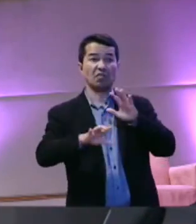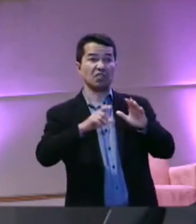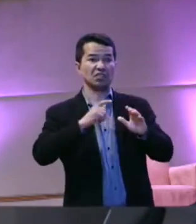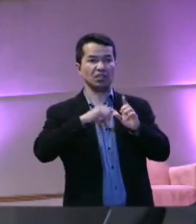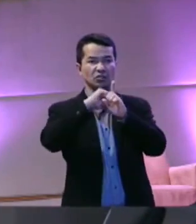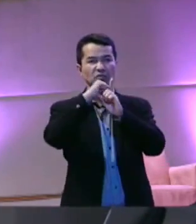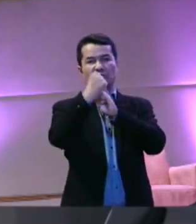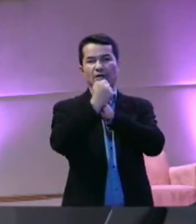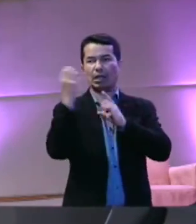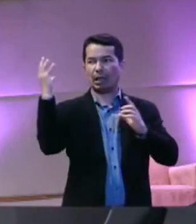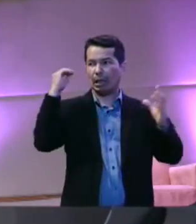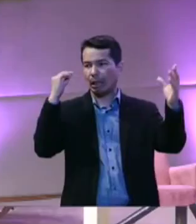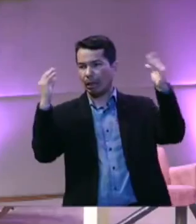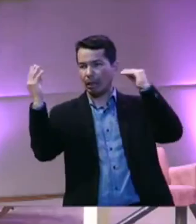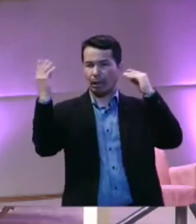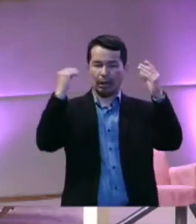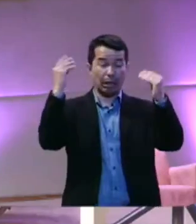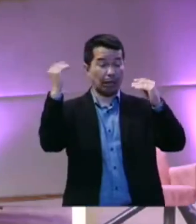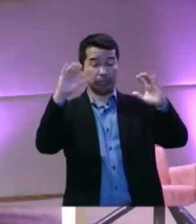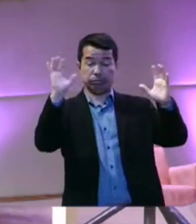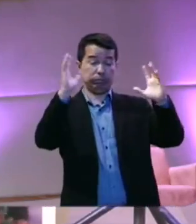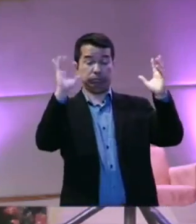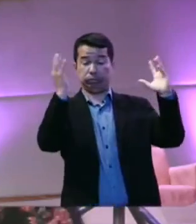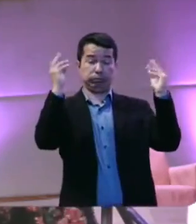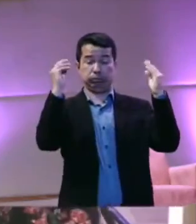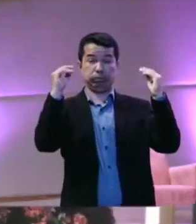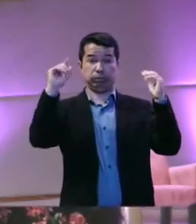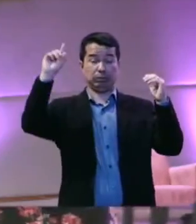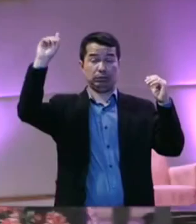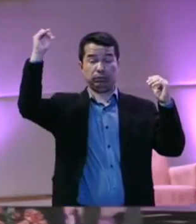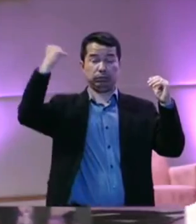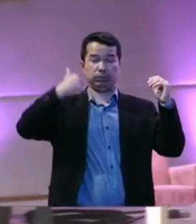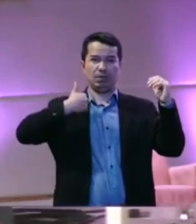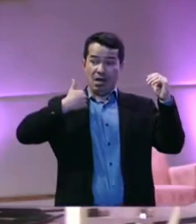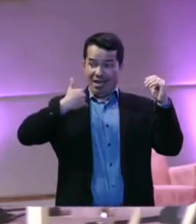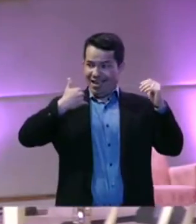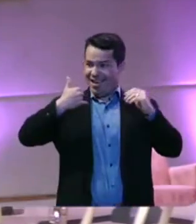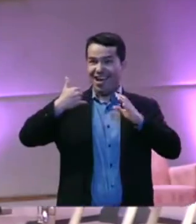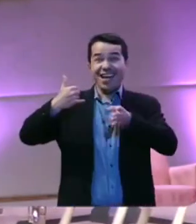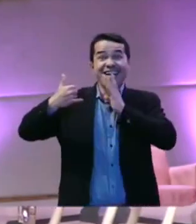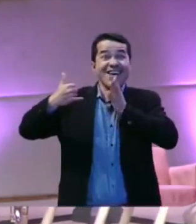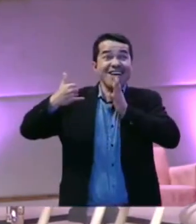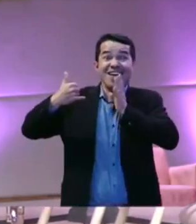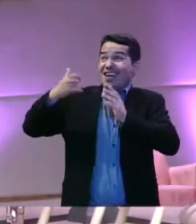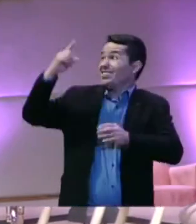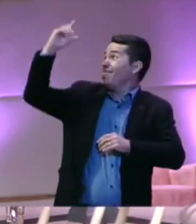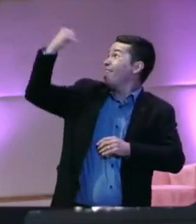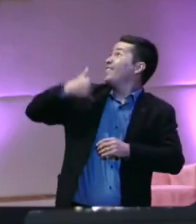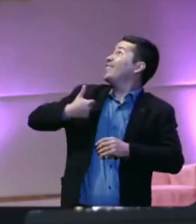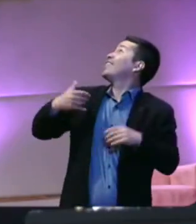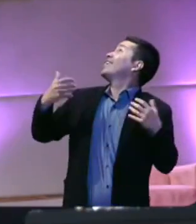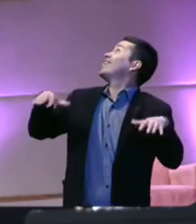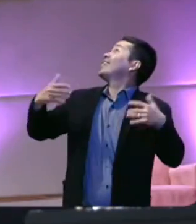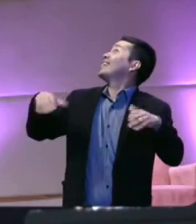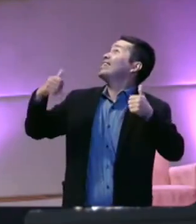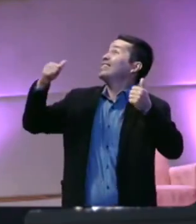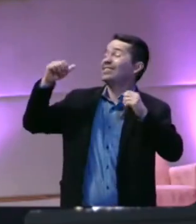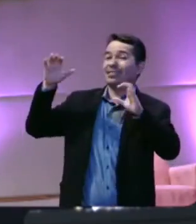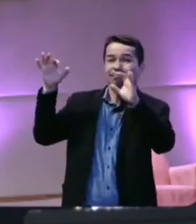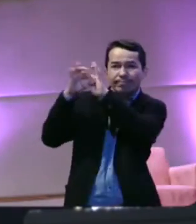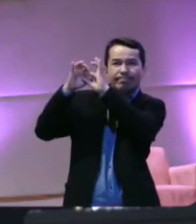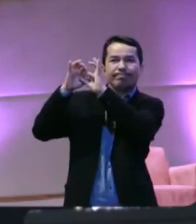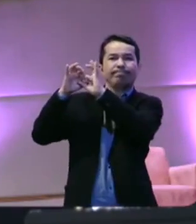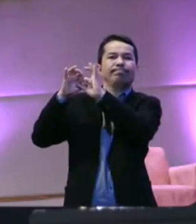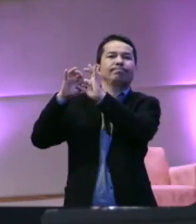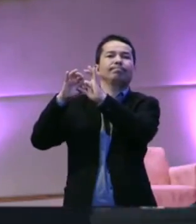você consiga decifrar a doce voz do teu amado Jesus falando com você, para que você erre